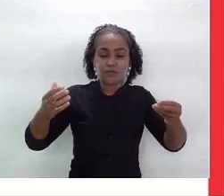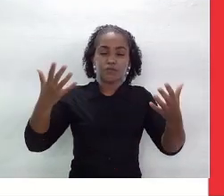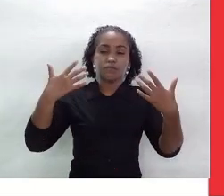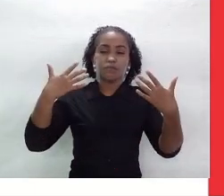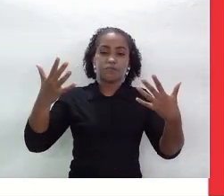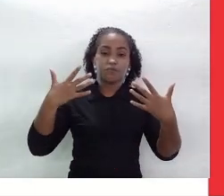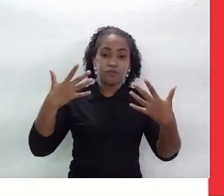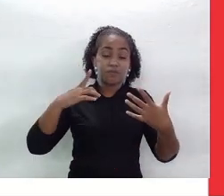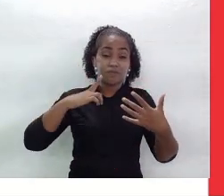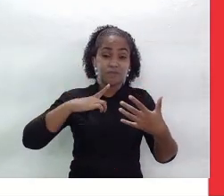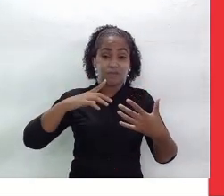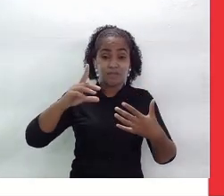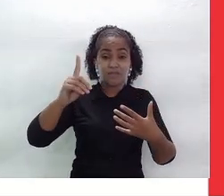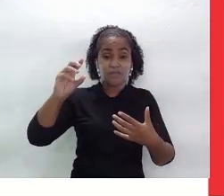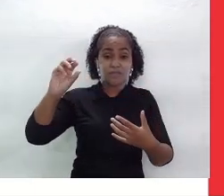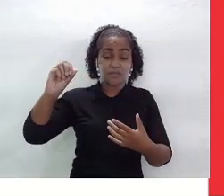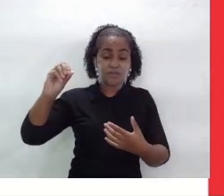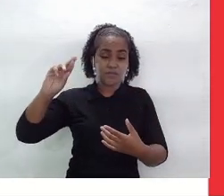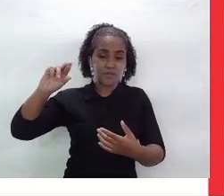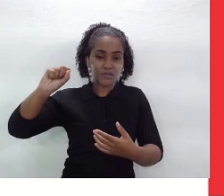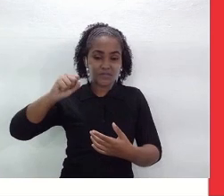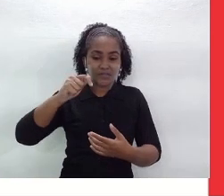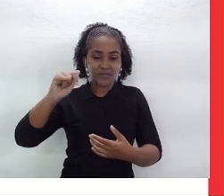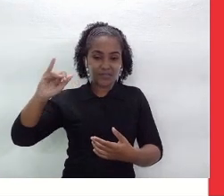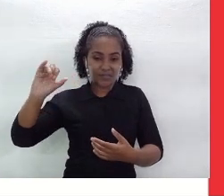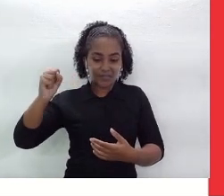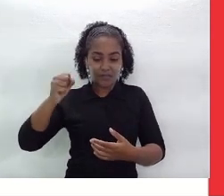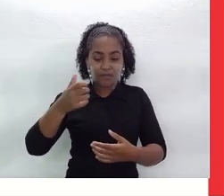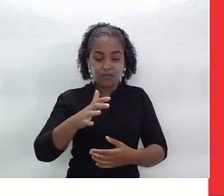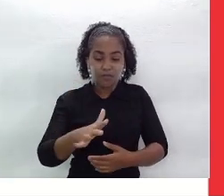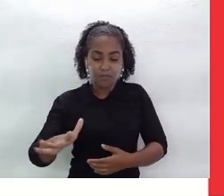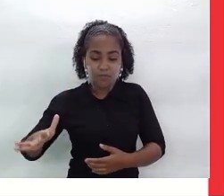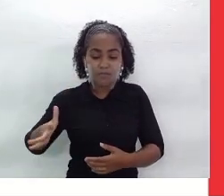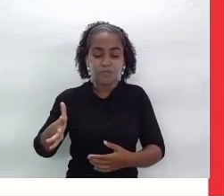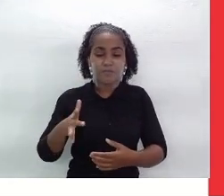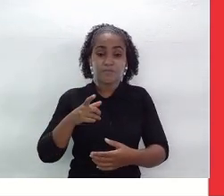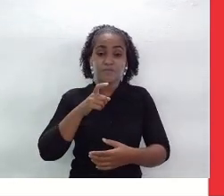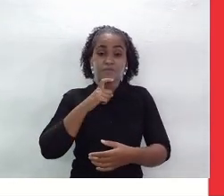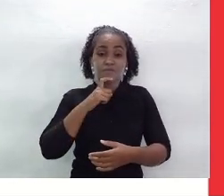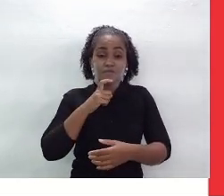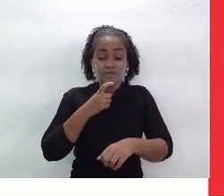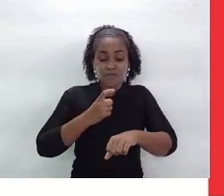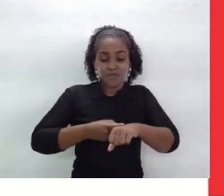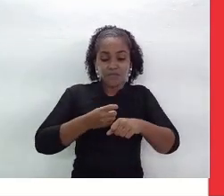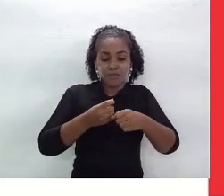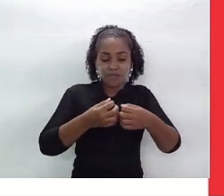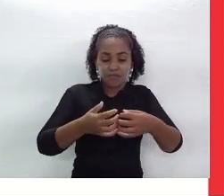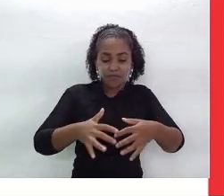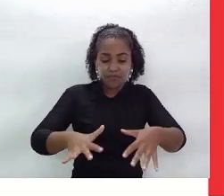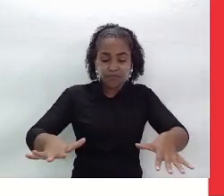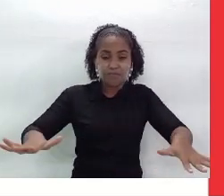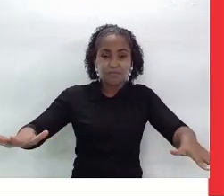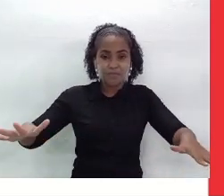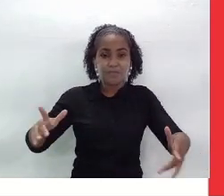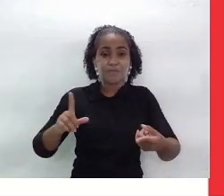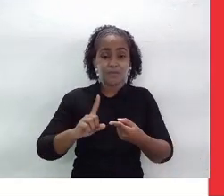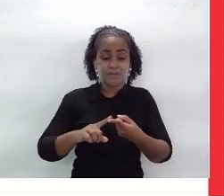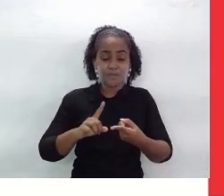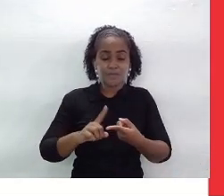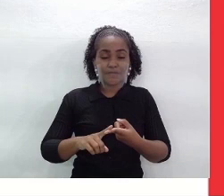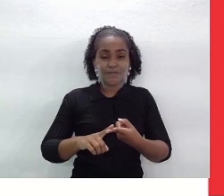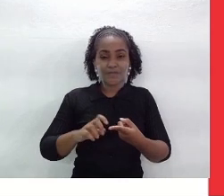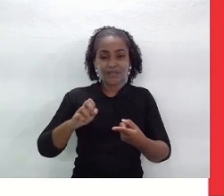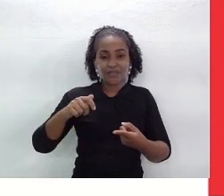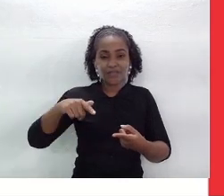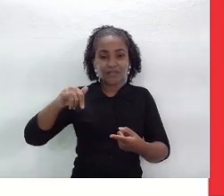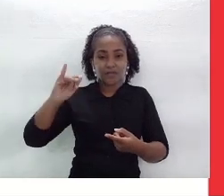dos dorsais oceânicas, das calotas polares, da precessão dos